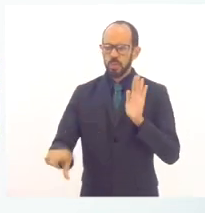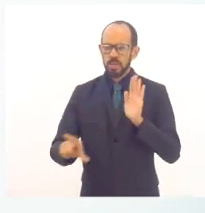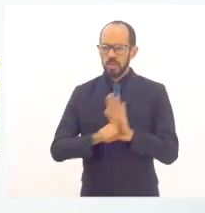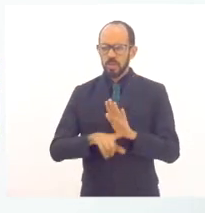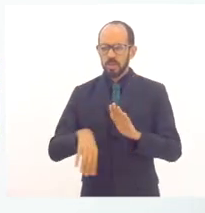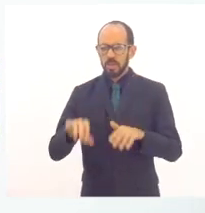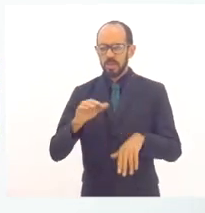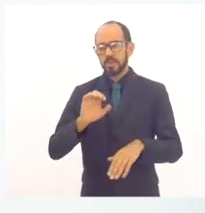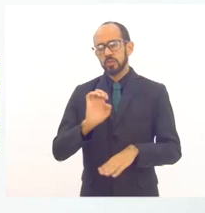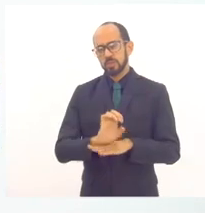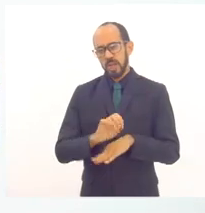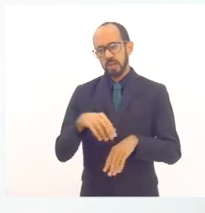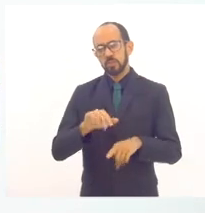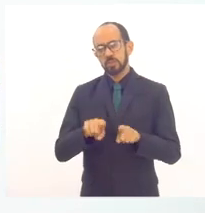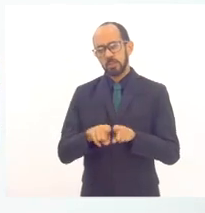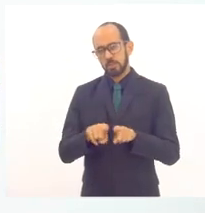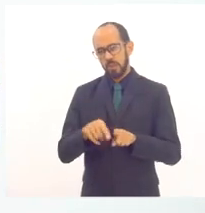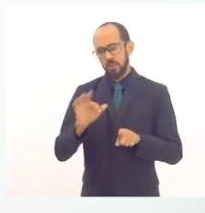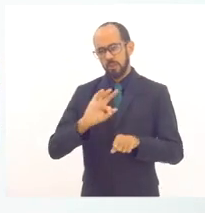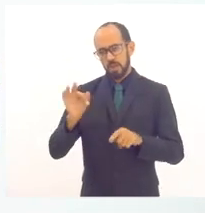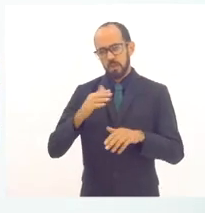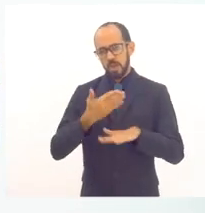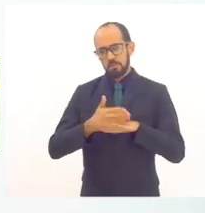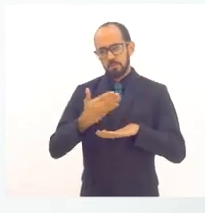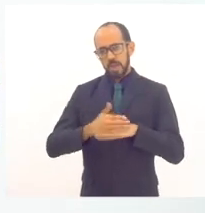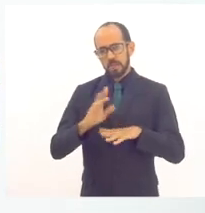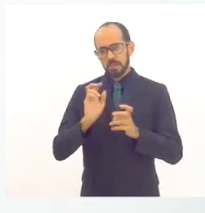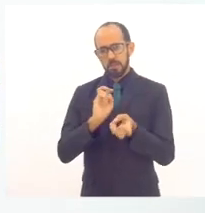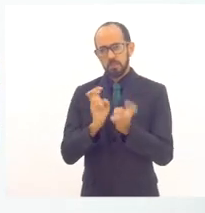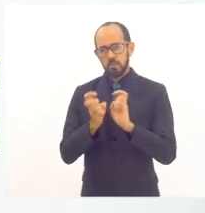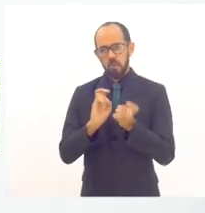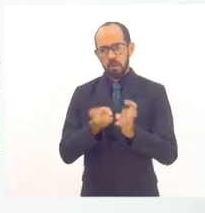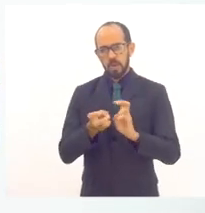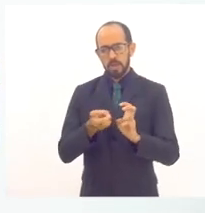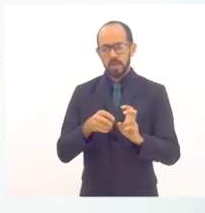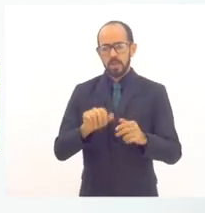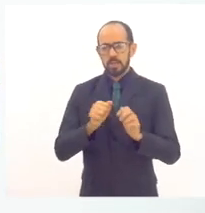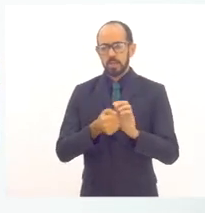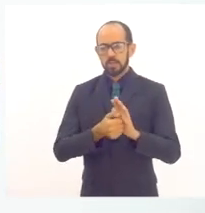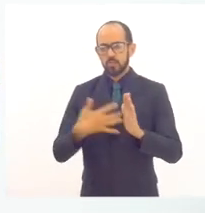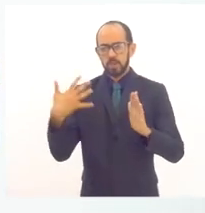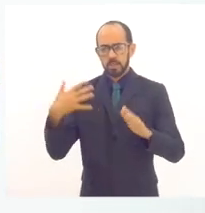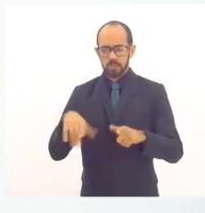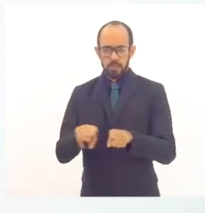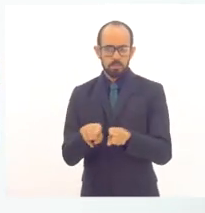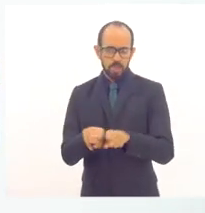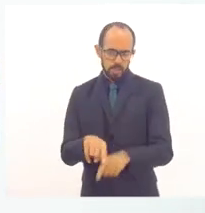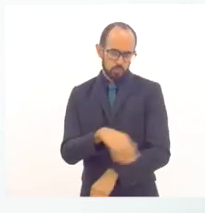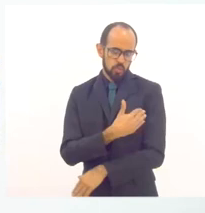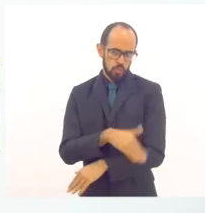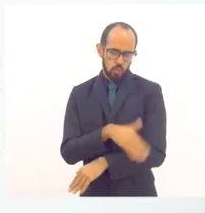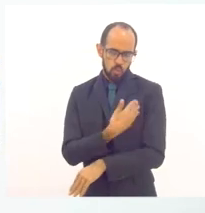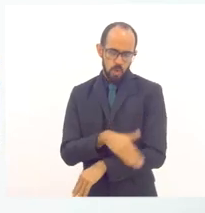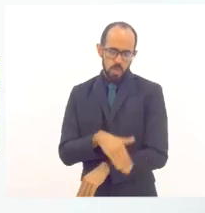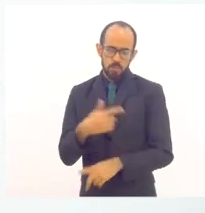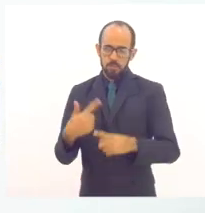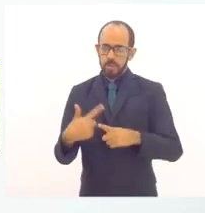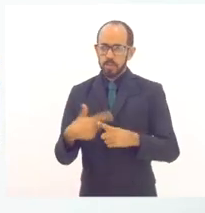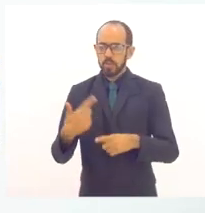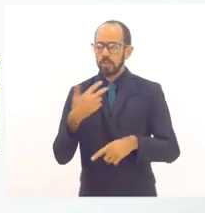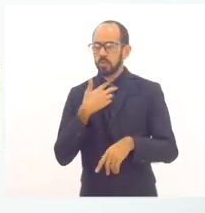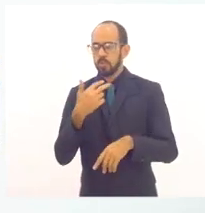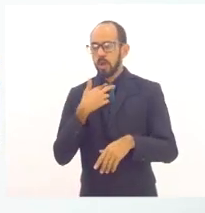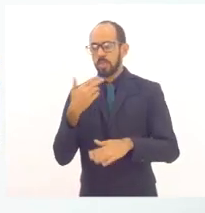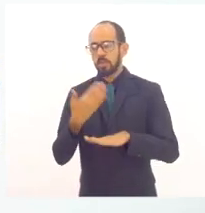legislação federal, que dialogavam com a prática da capoeira nas suas diversas vertentes, inclusive a de rua, né? Porque a gente não pode ter uma